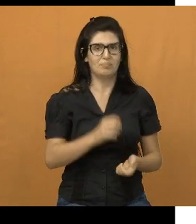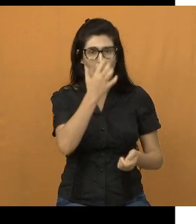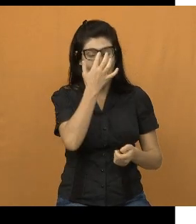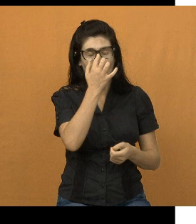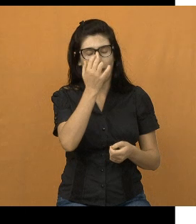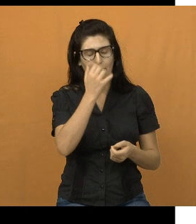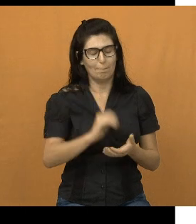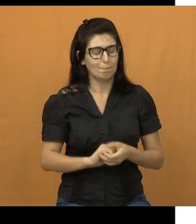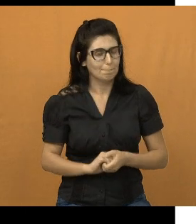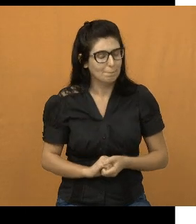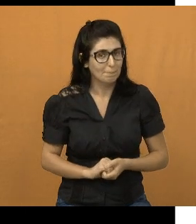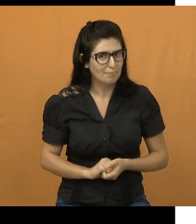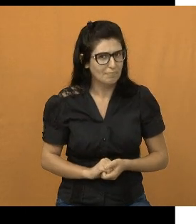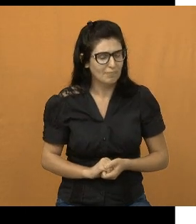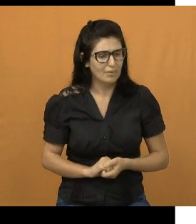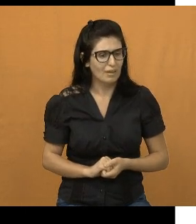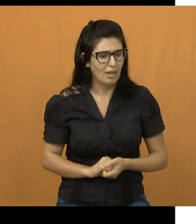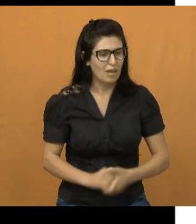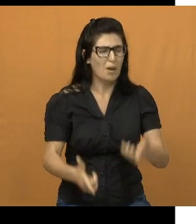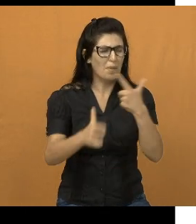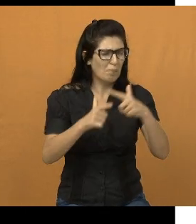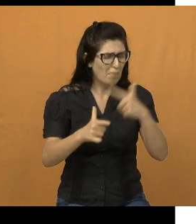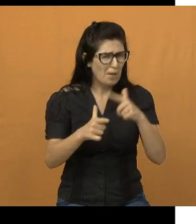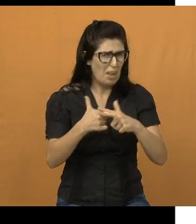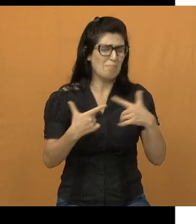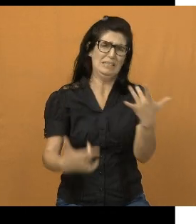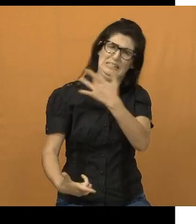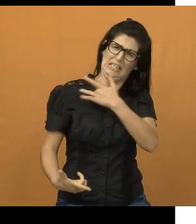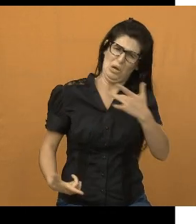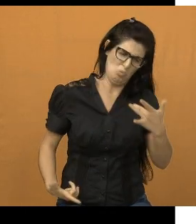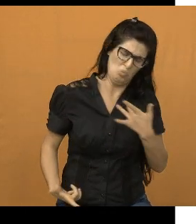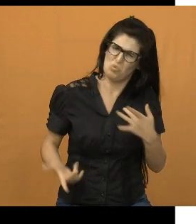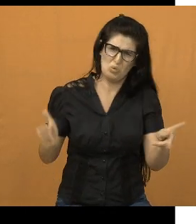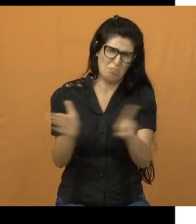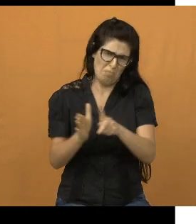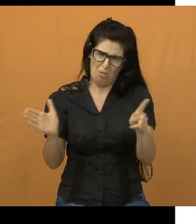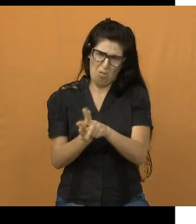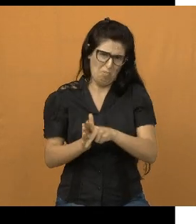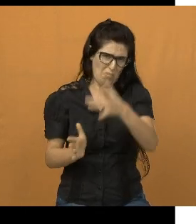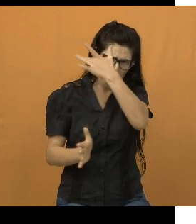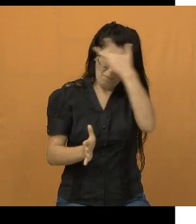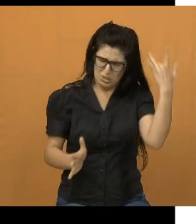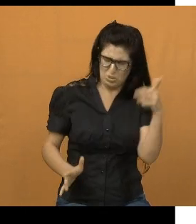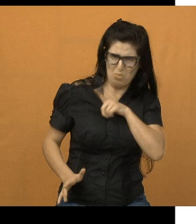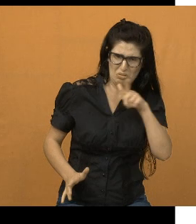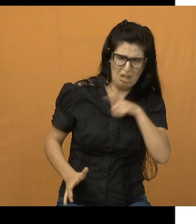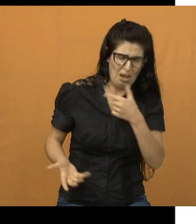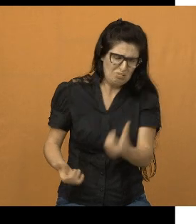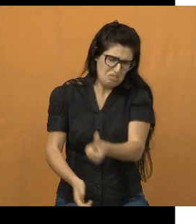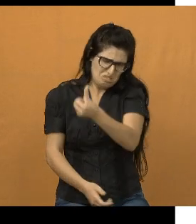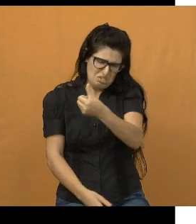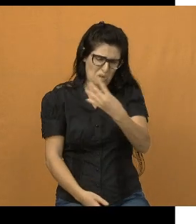vem por problemas clínicos, né, que mostram aí